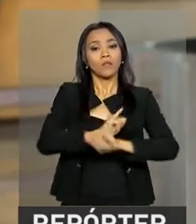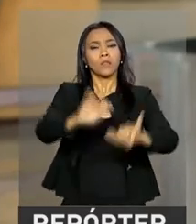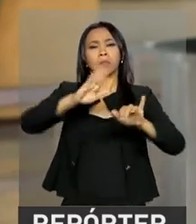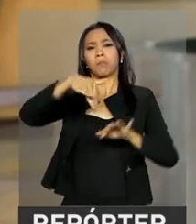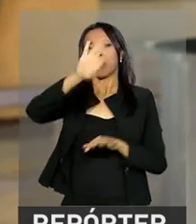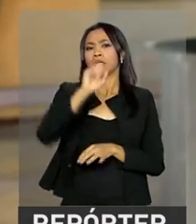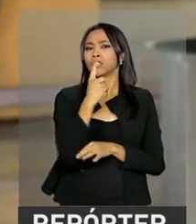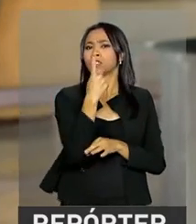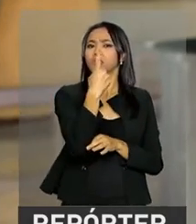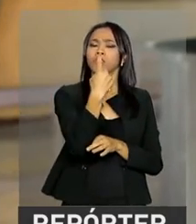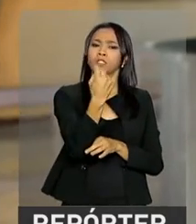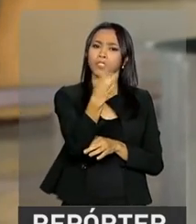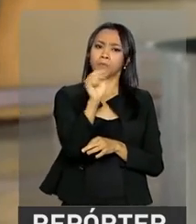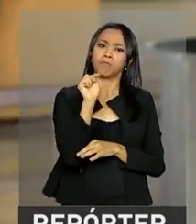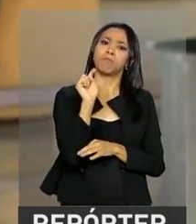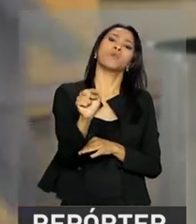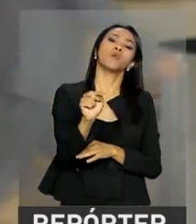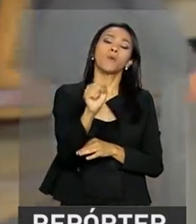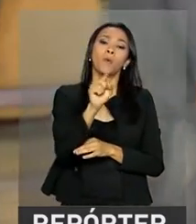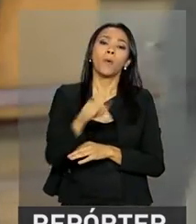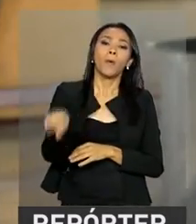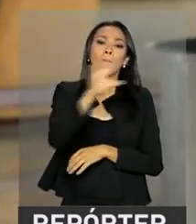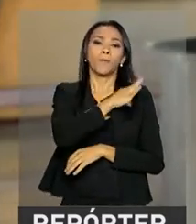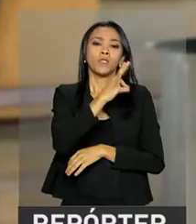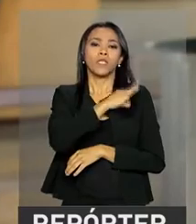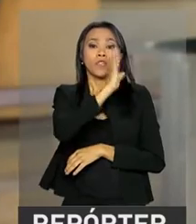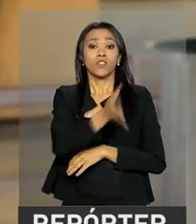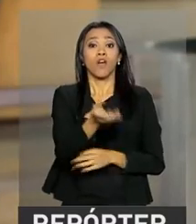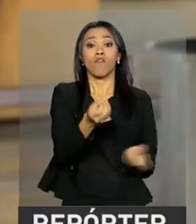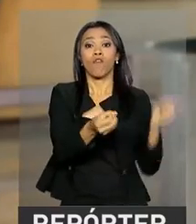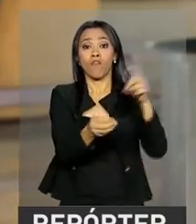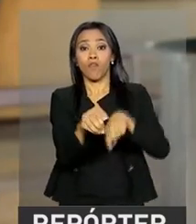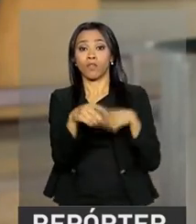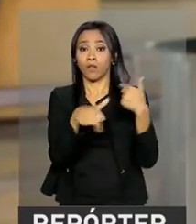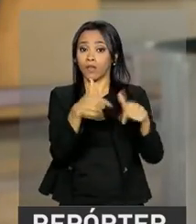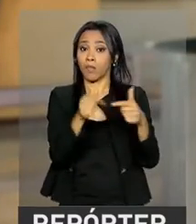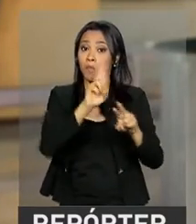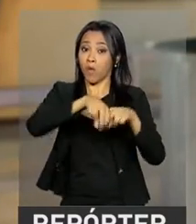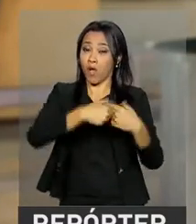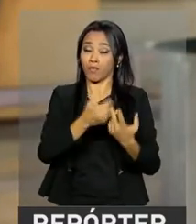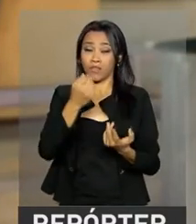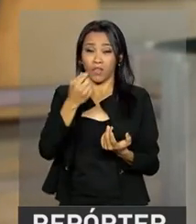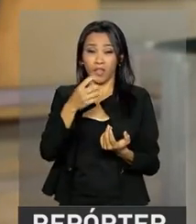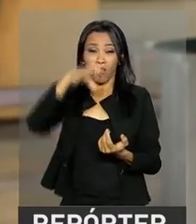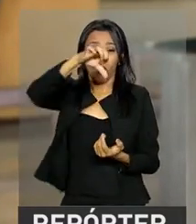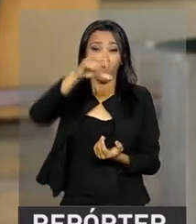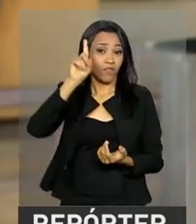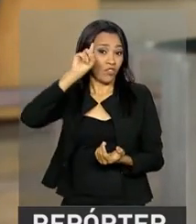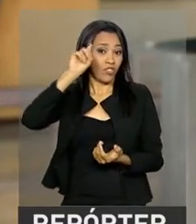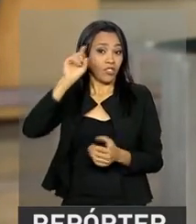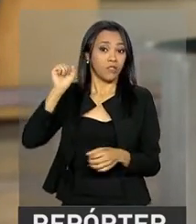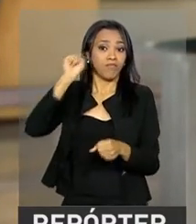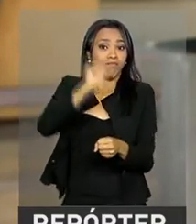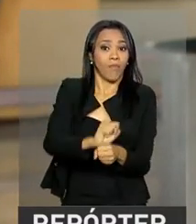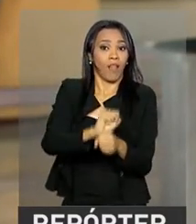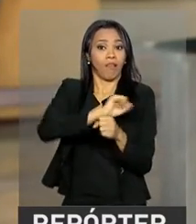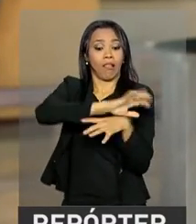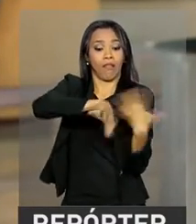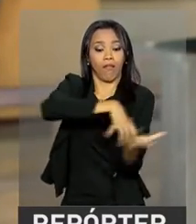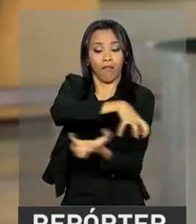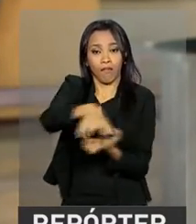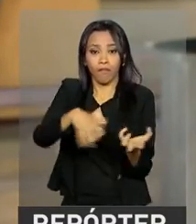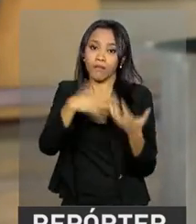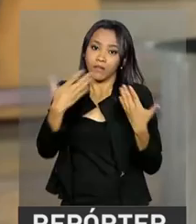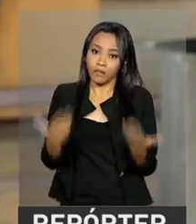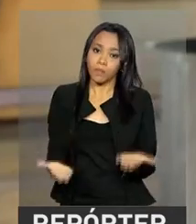policiais militares já voltaram ao trabalho depois de nove dias de paralisação o ministro raul jungmann afirmou